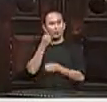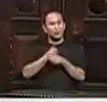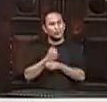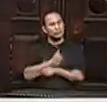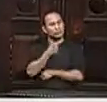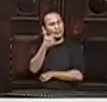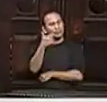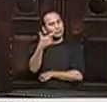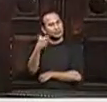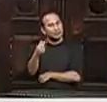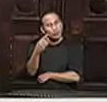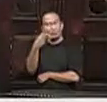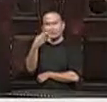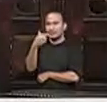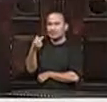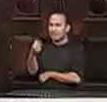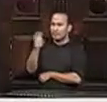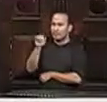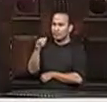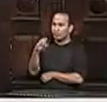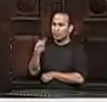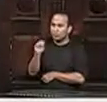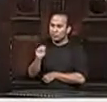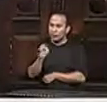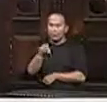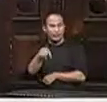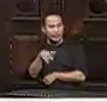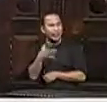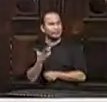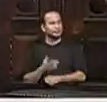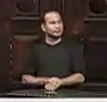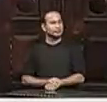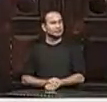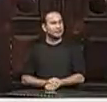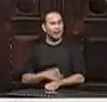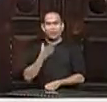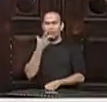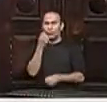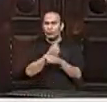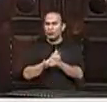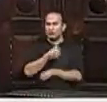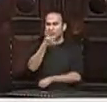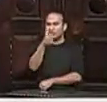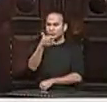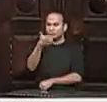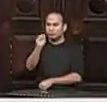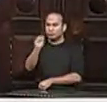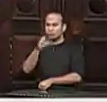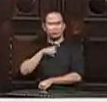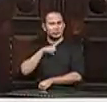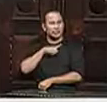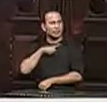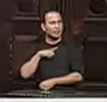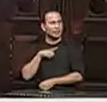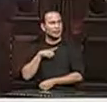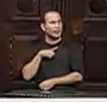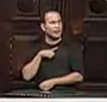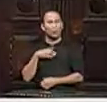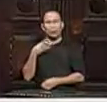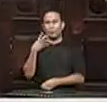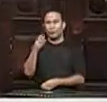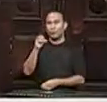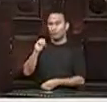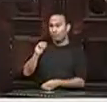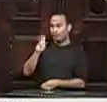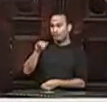2017, 47 bilhões e uns quebrados é a previsão. A LOA 2018 prevê uma receita corrente líquida de 49